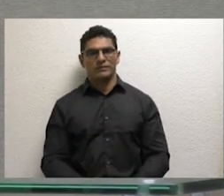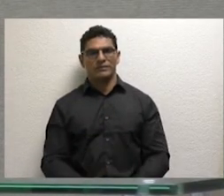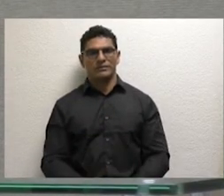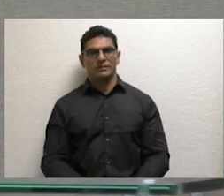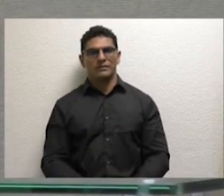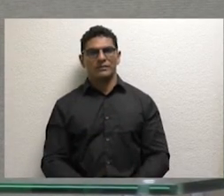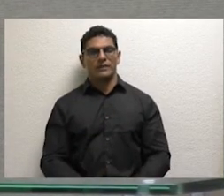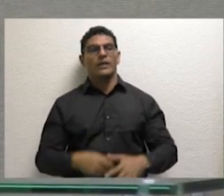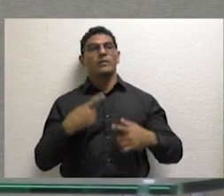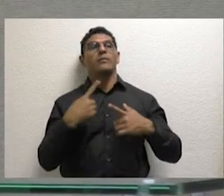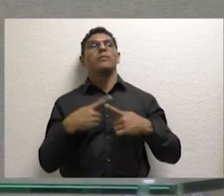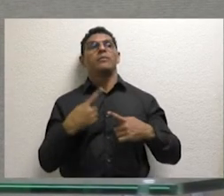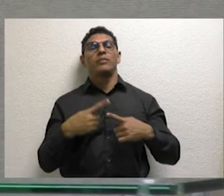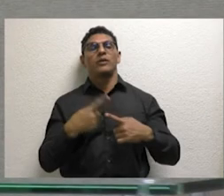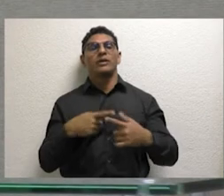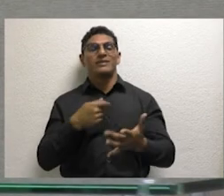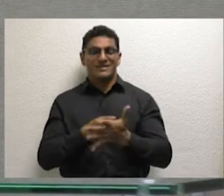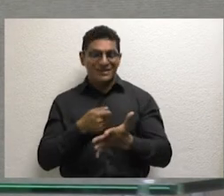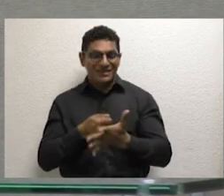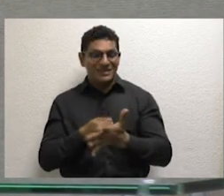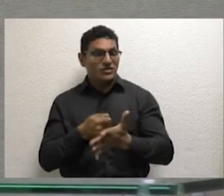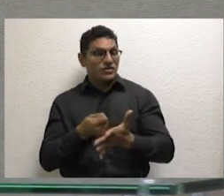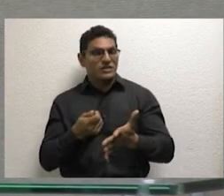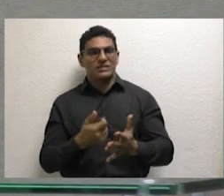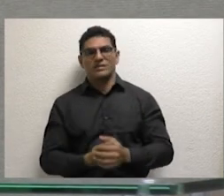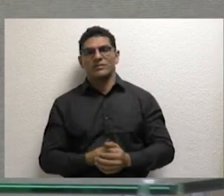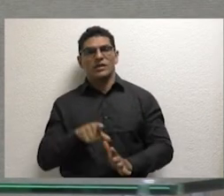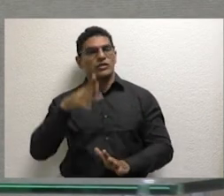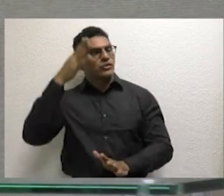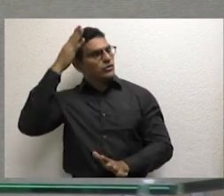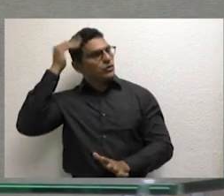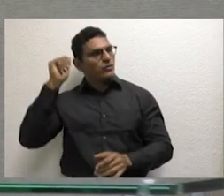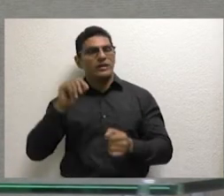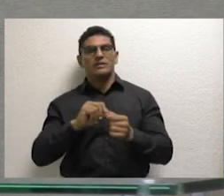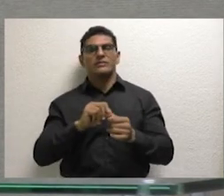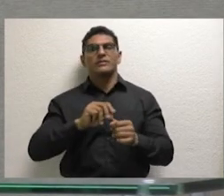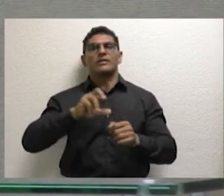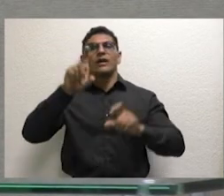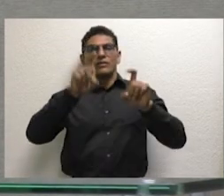porque a exigência era de que soubesse operar Excel